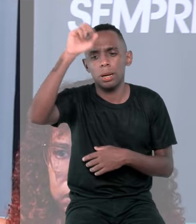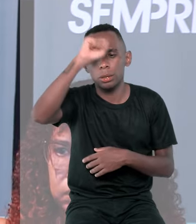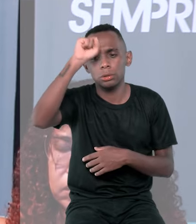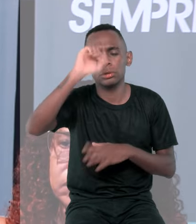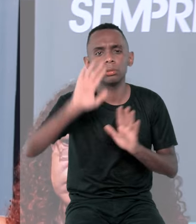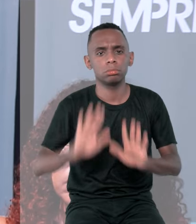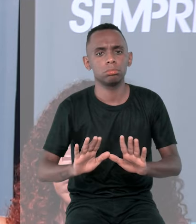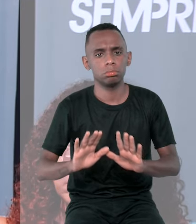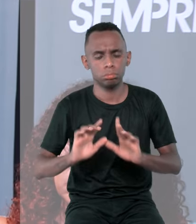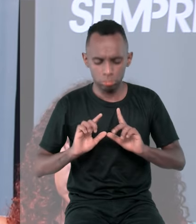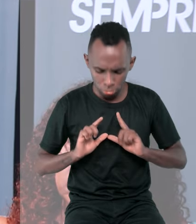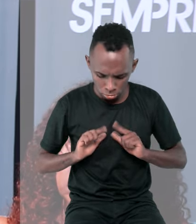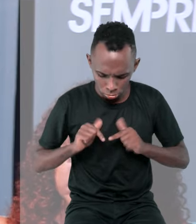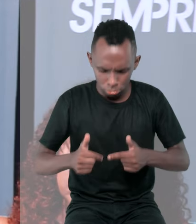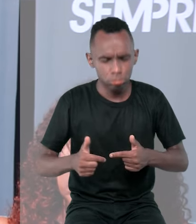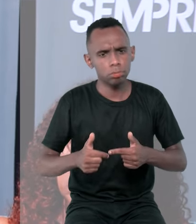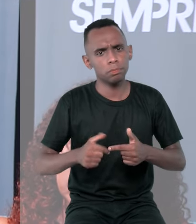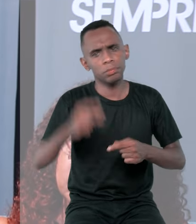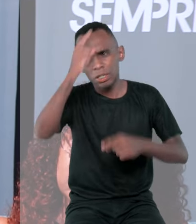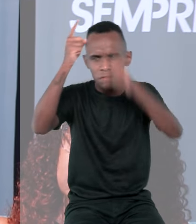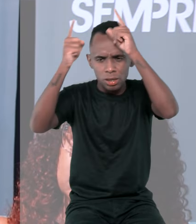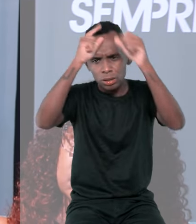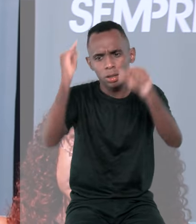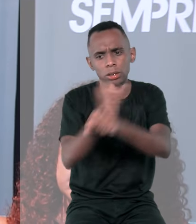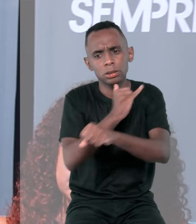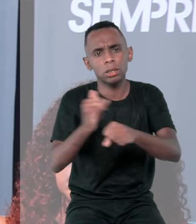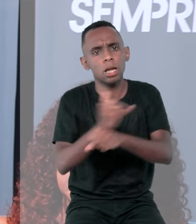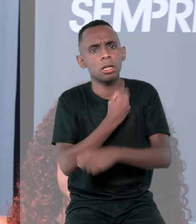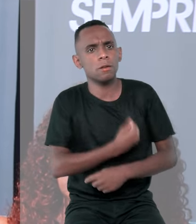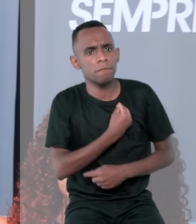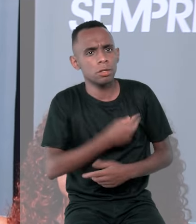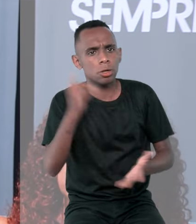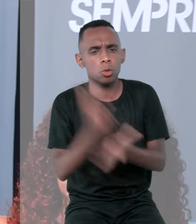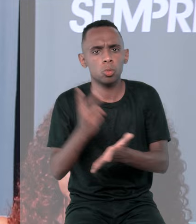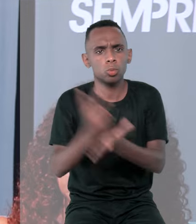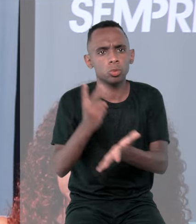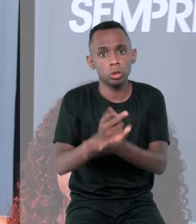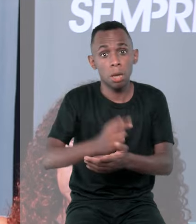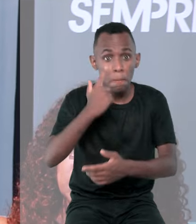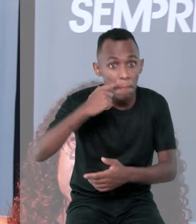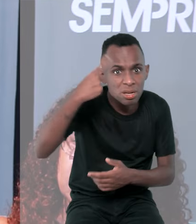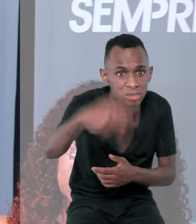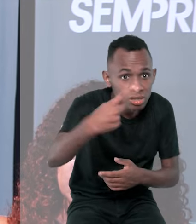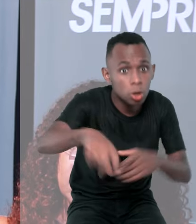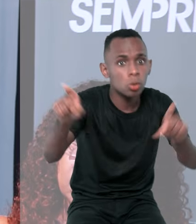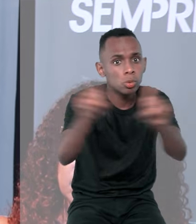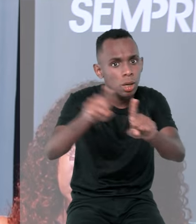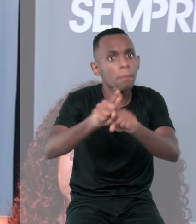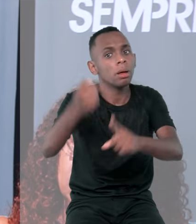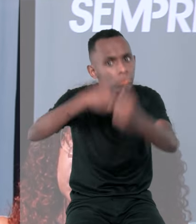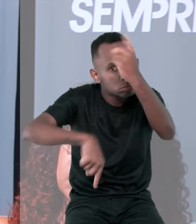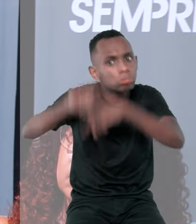bem. Aprendi a inventar estratégias de sobrevivência. Seu pai também teve de